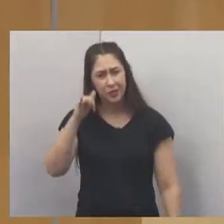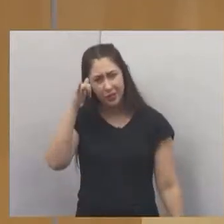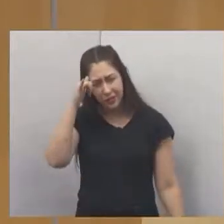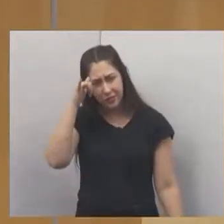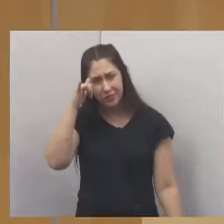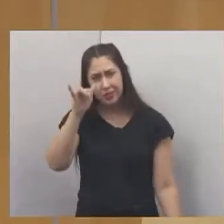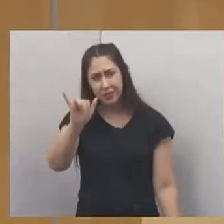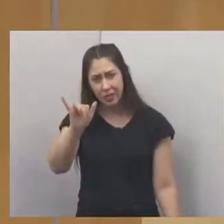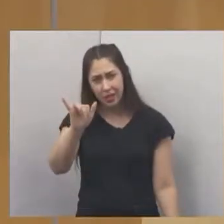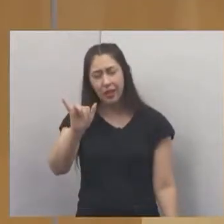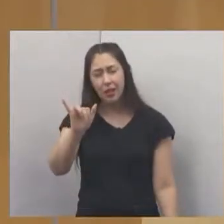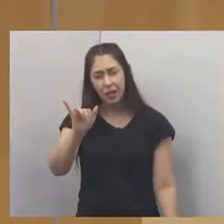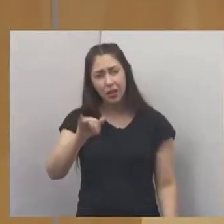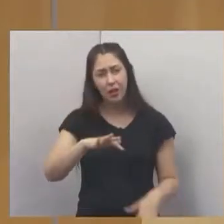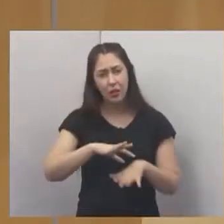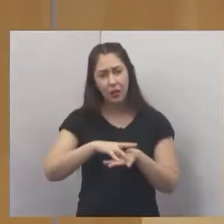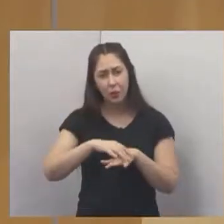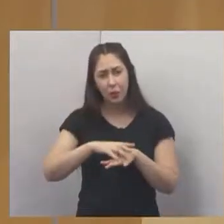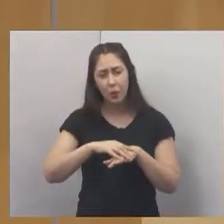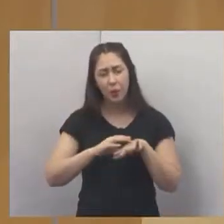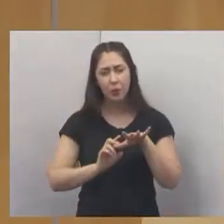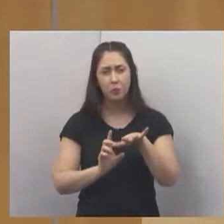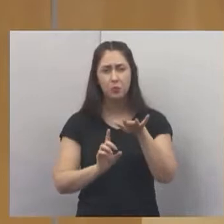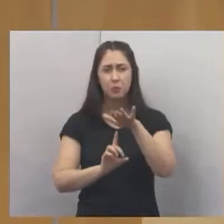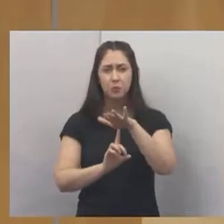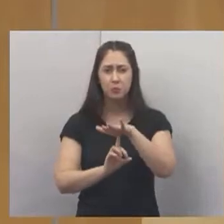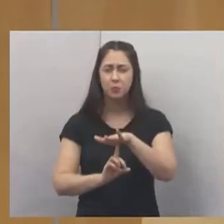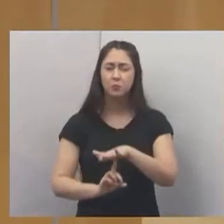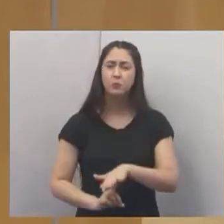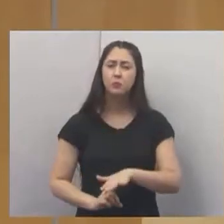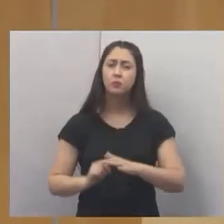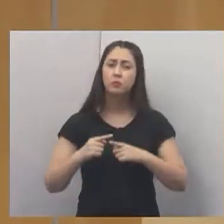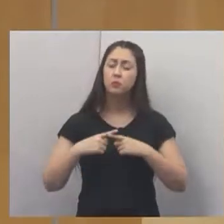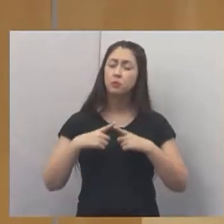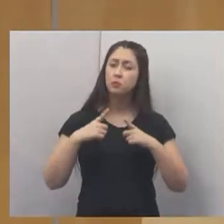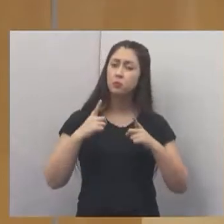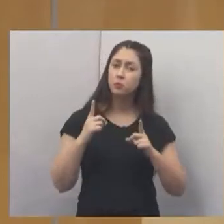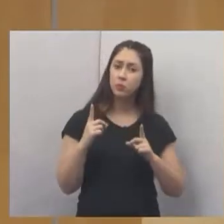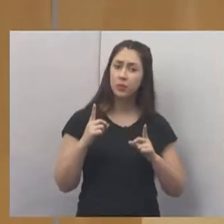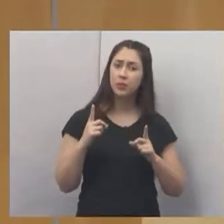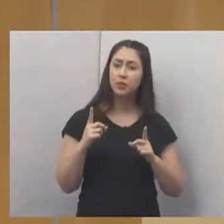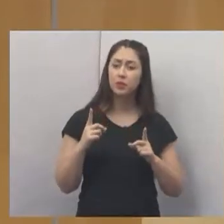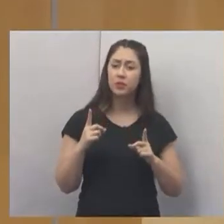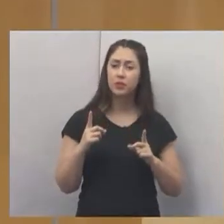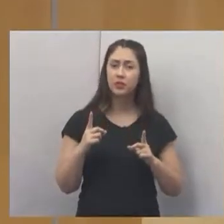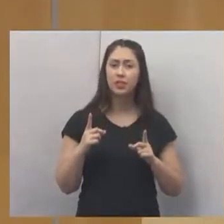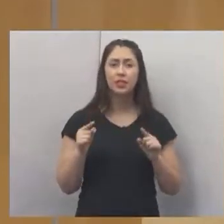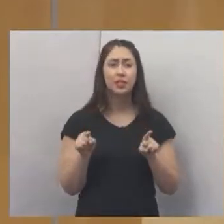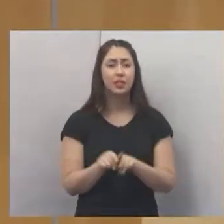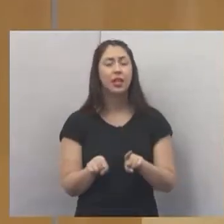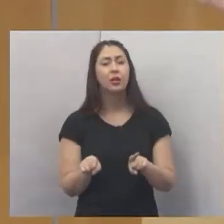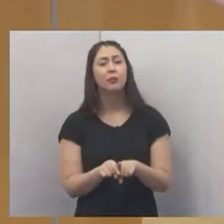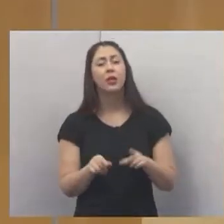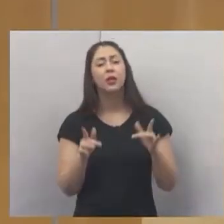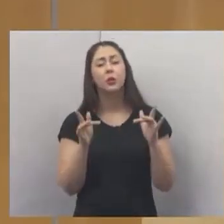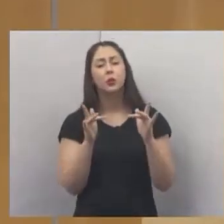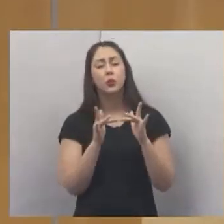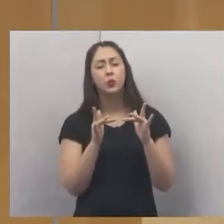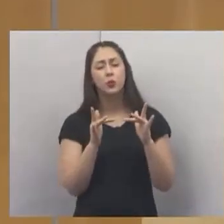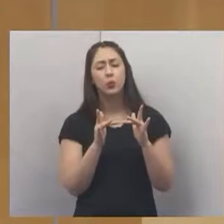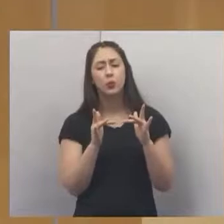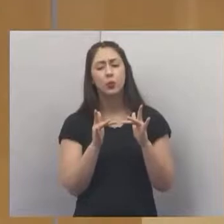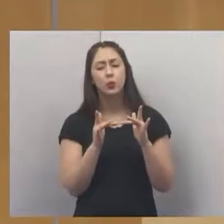prevenção, dessa doença do século, mas isso tem uma ligação